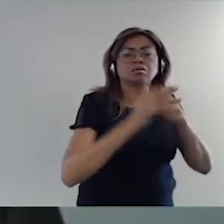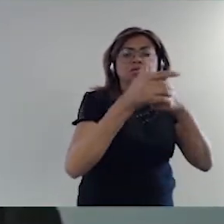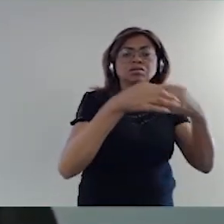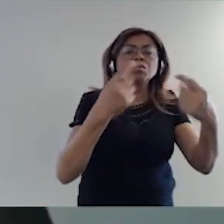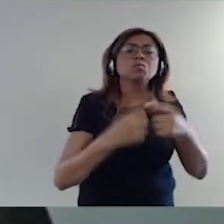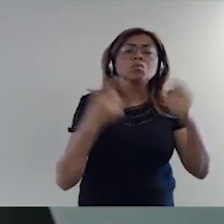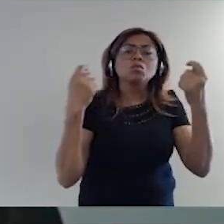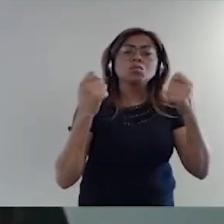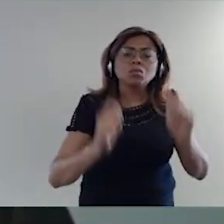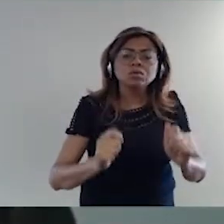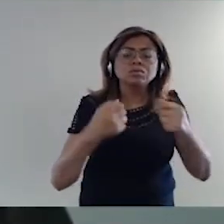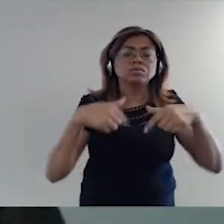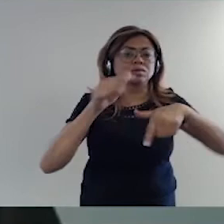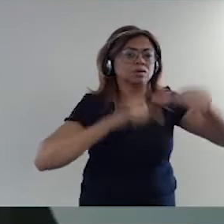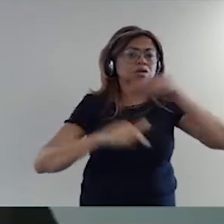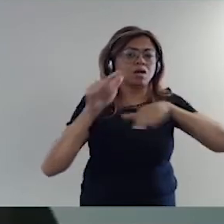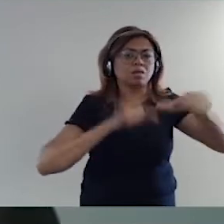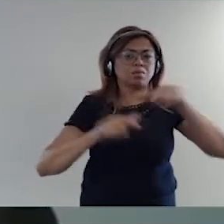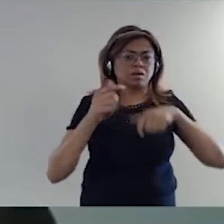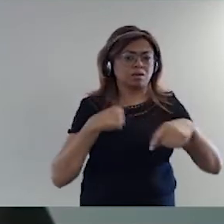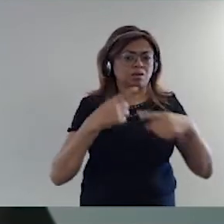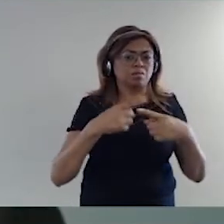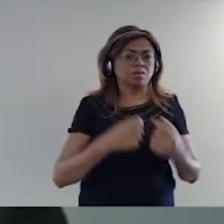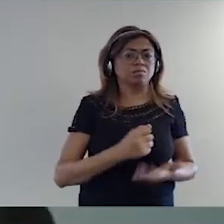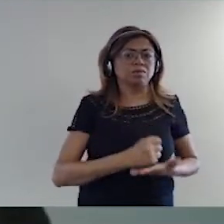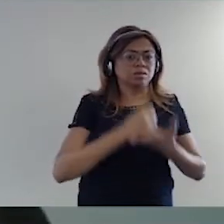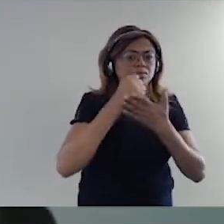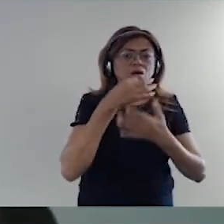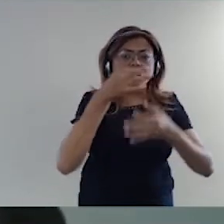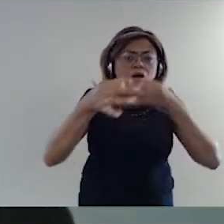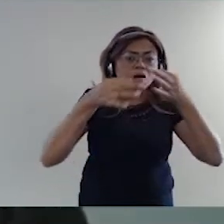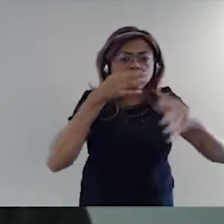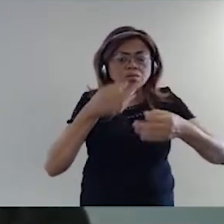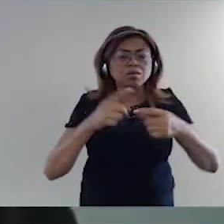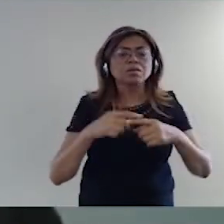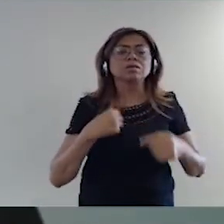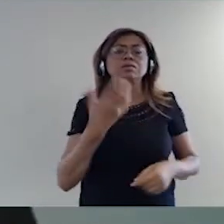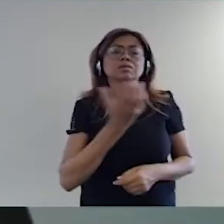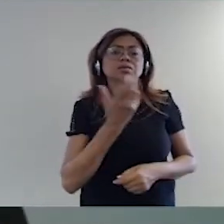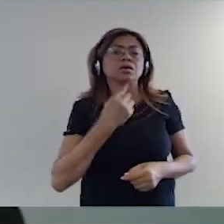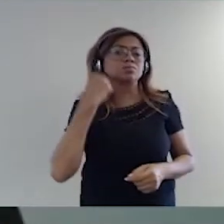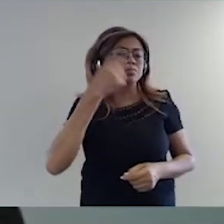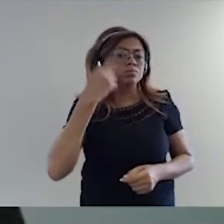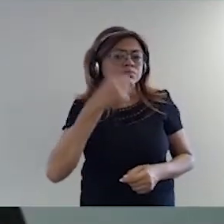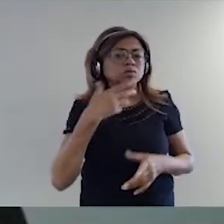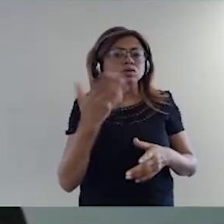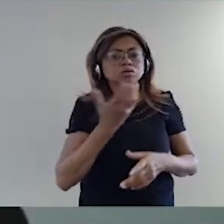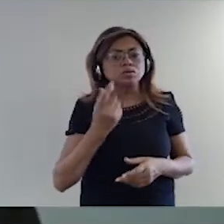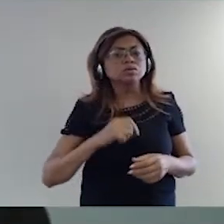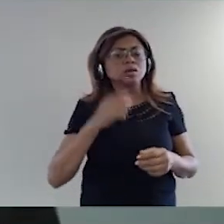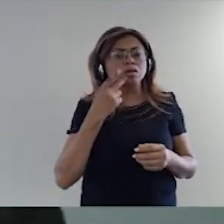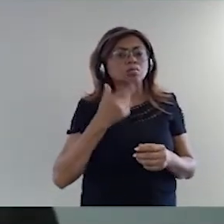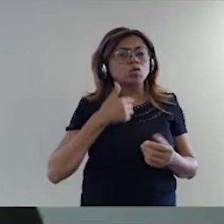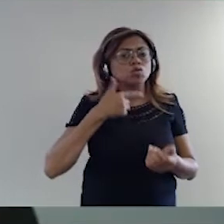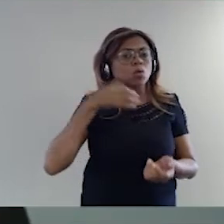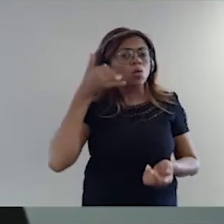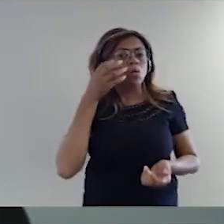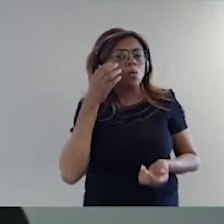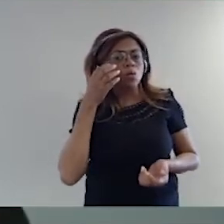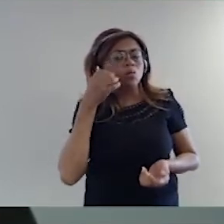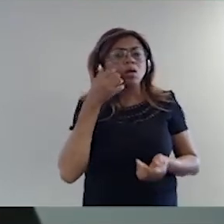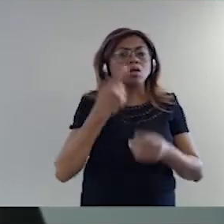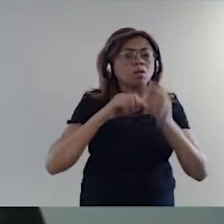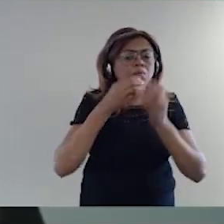plenitude. Né? E o Caio deve falar um pouquinho de sustentações orais, que se pretendia que o advogado gravasse no seu celular e mandasse para o